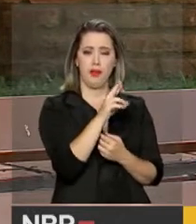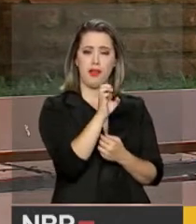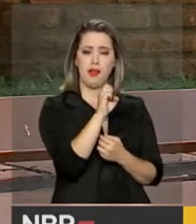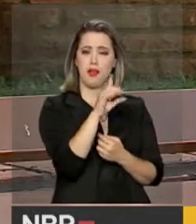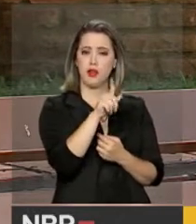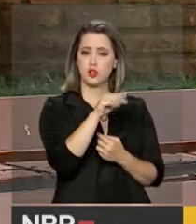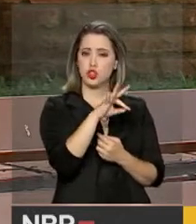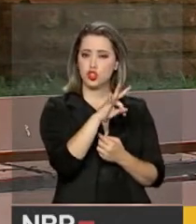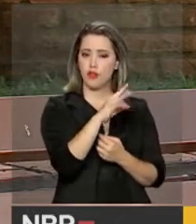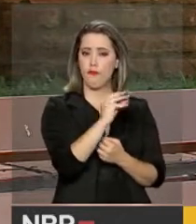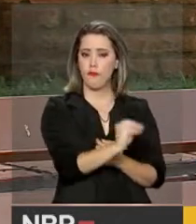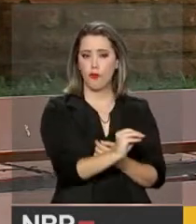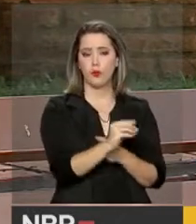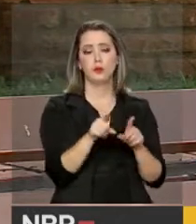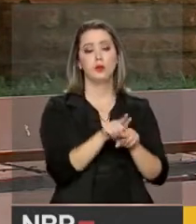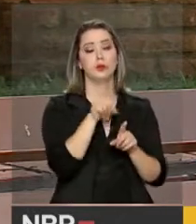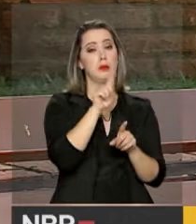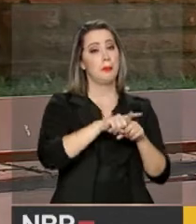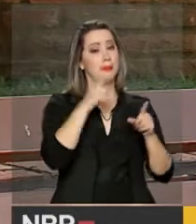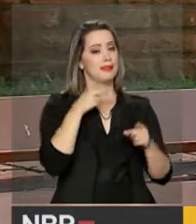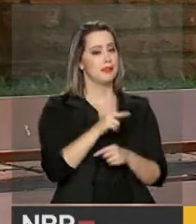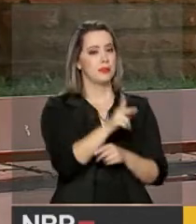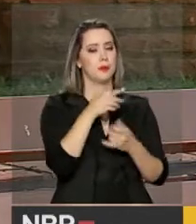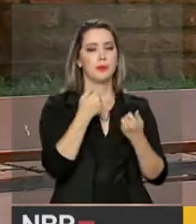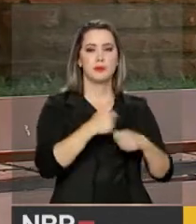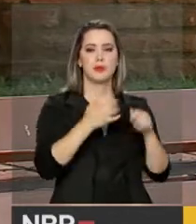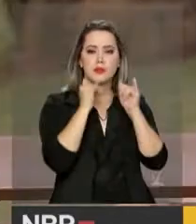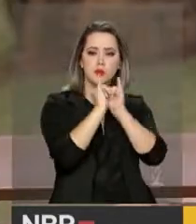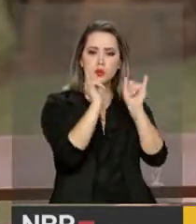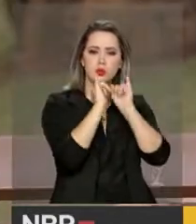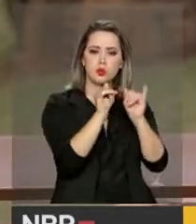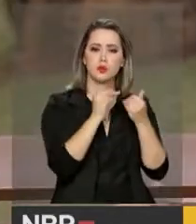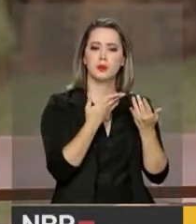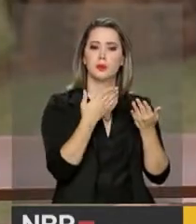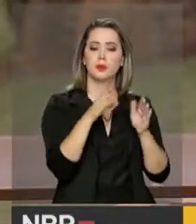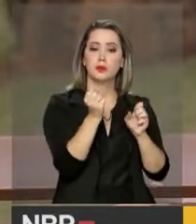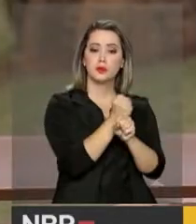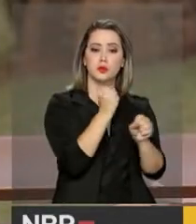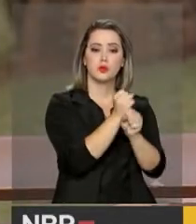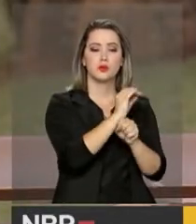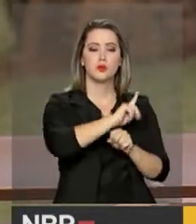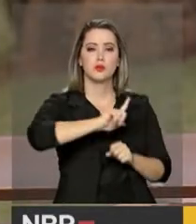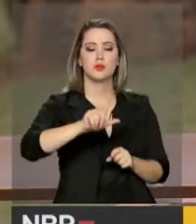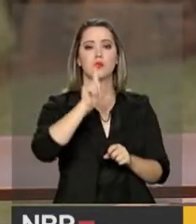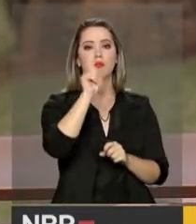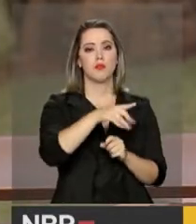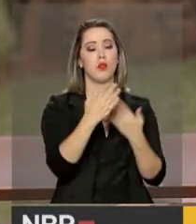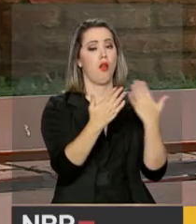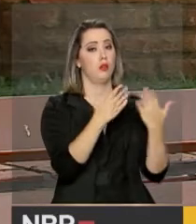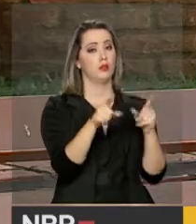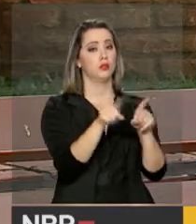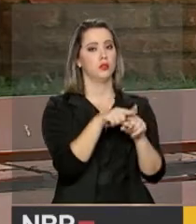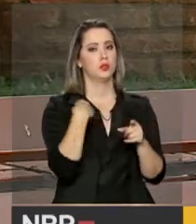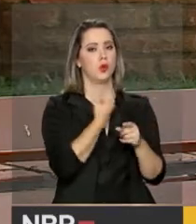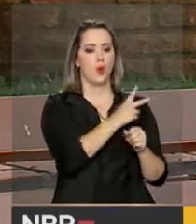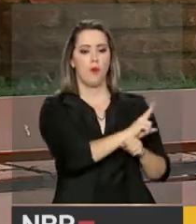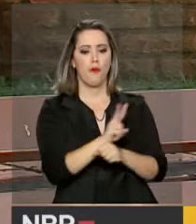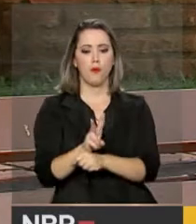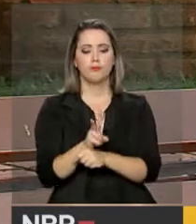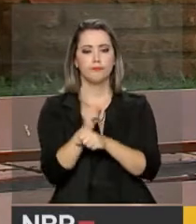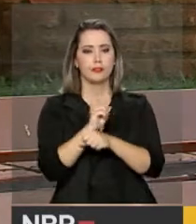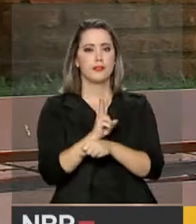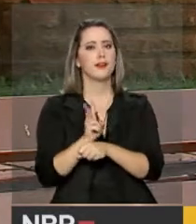bastante conhecida, a gente precisa de campanhas permanentes em relação à construção civil, e é proporcionalmente a área que a gente mais